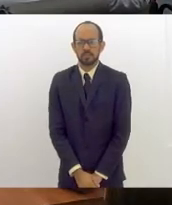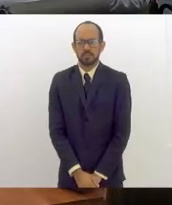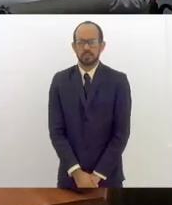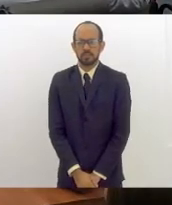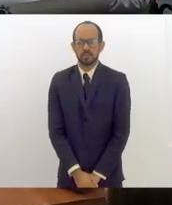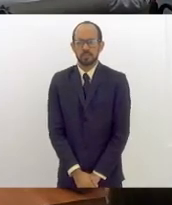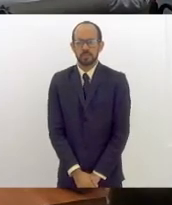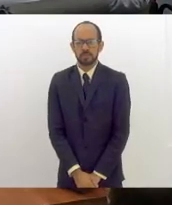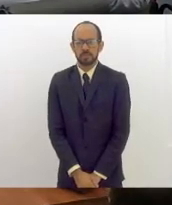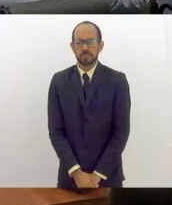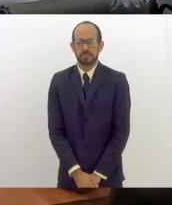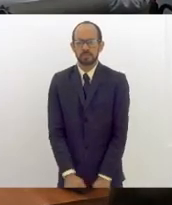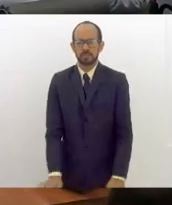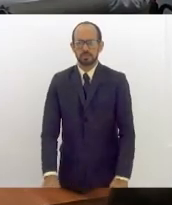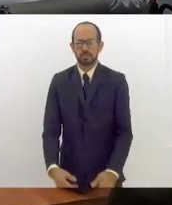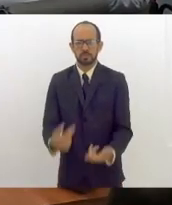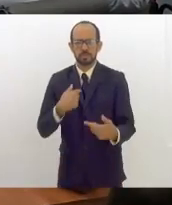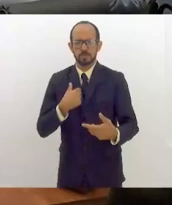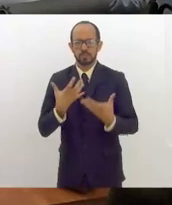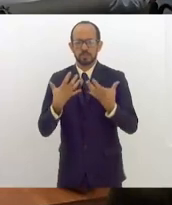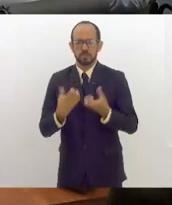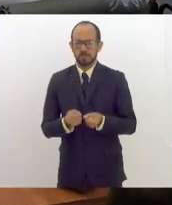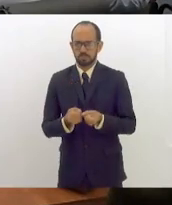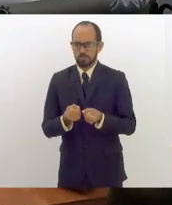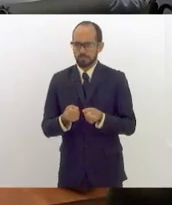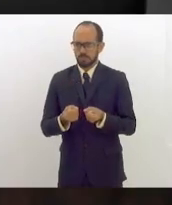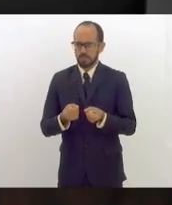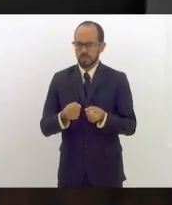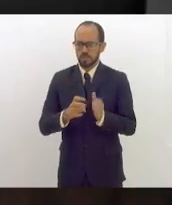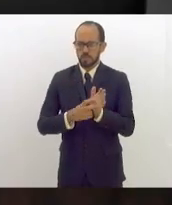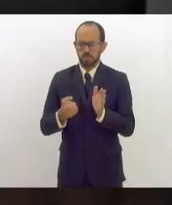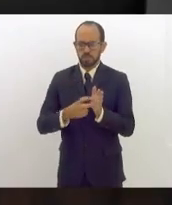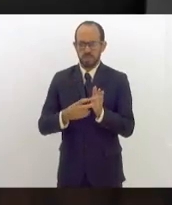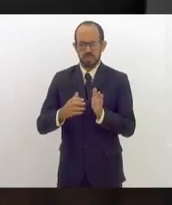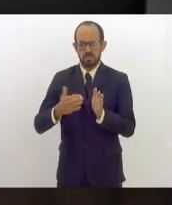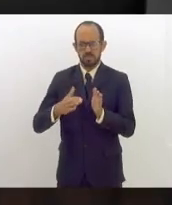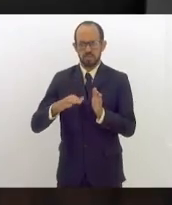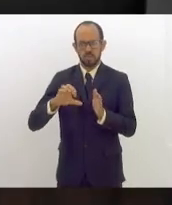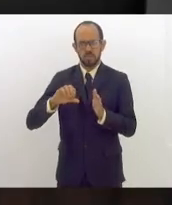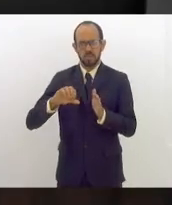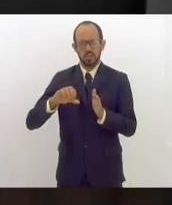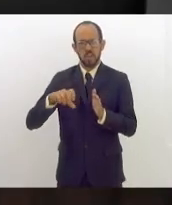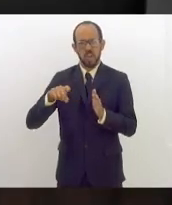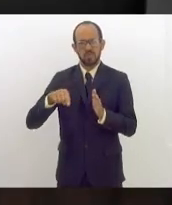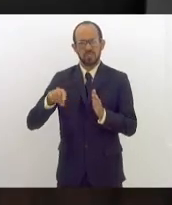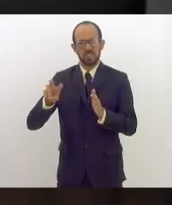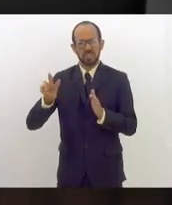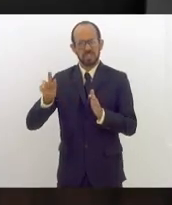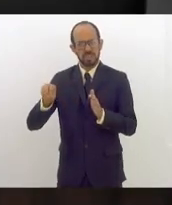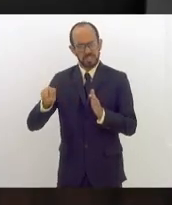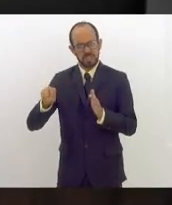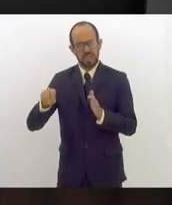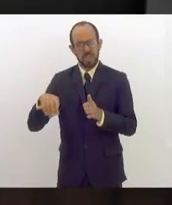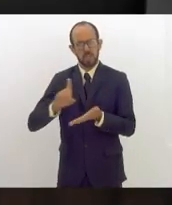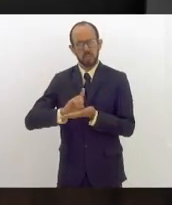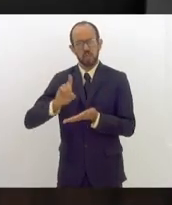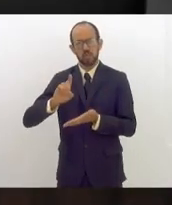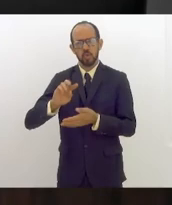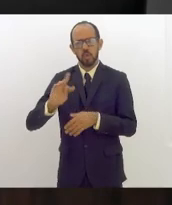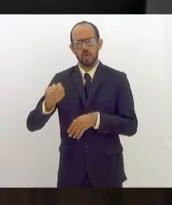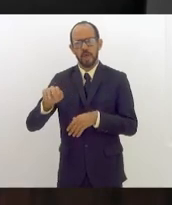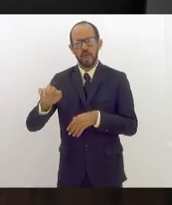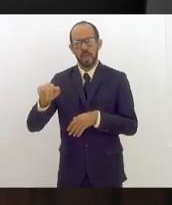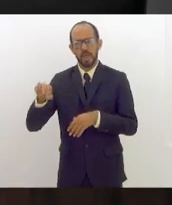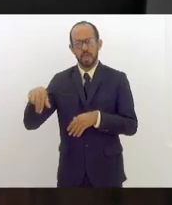eu quero eu recebi pela manhã mais cedo por volta de 9:30 o Dr Henrique Figueiras e ele ficou um pouco